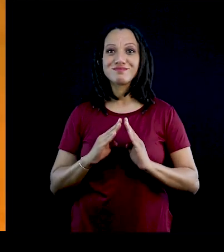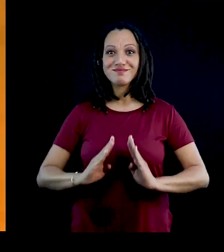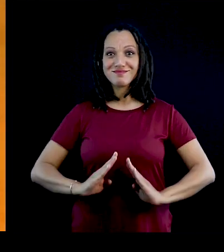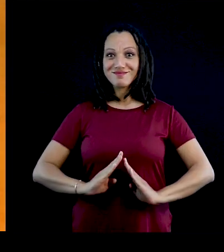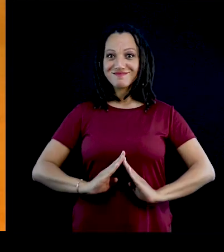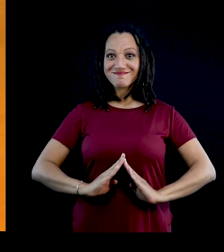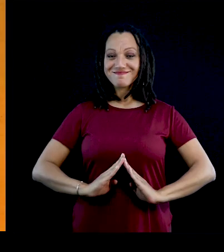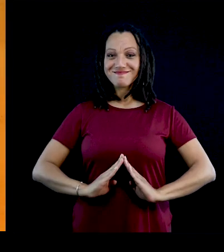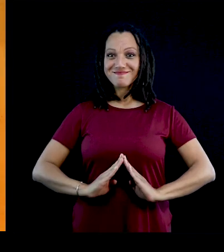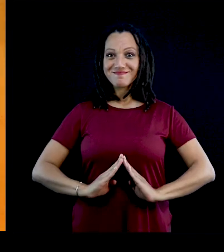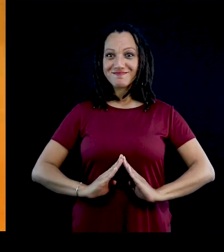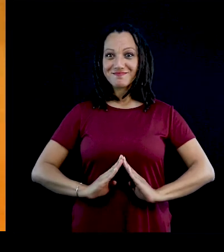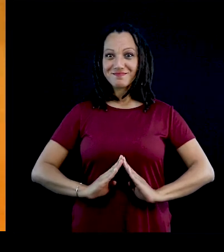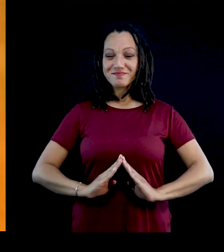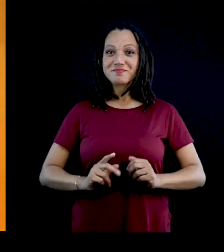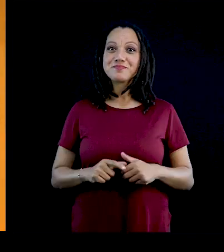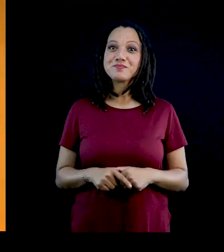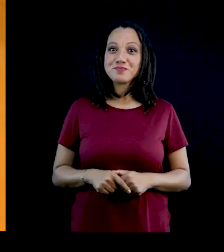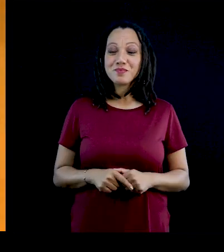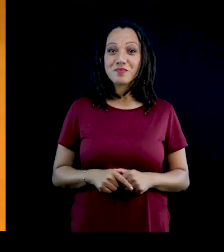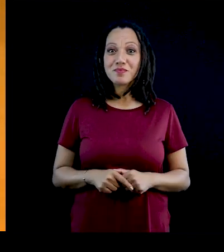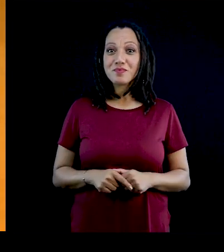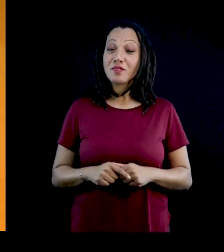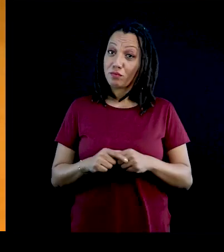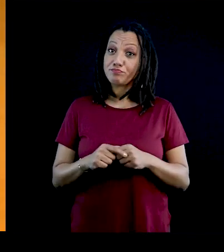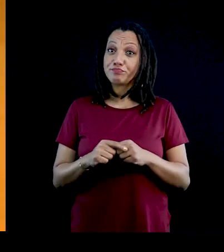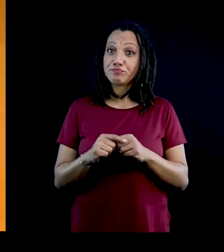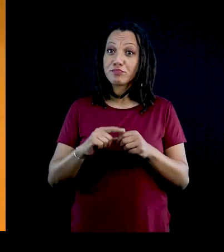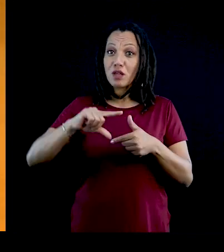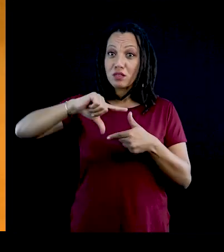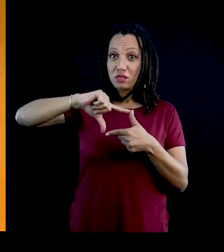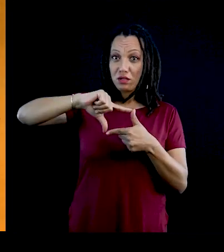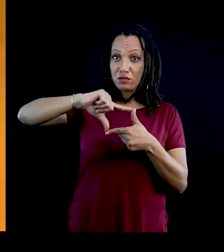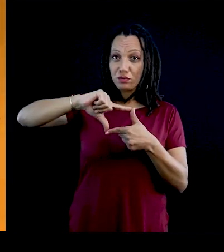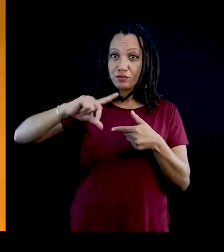né? Então aqui eu fiz um retângulo.